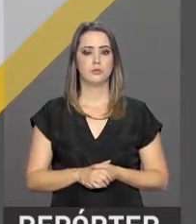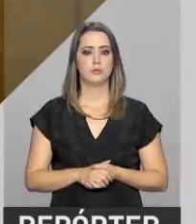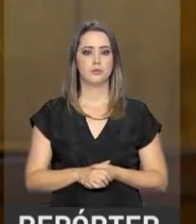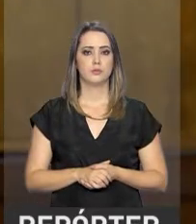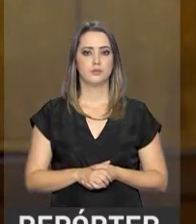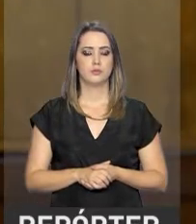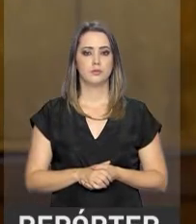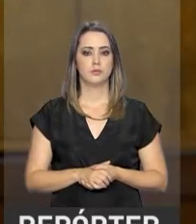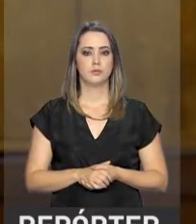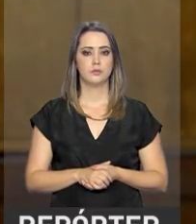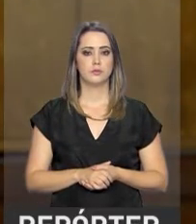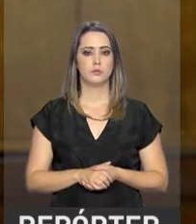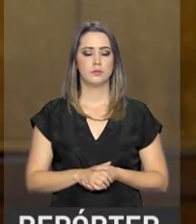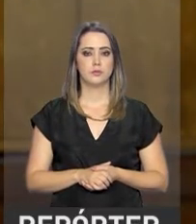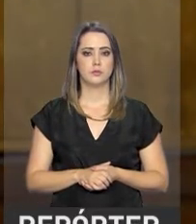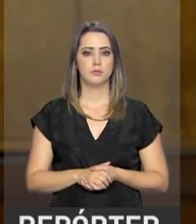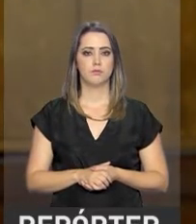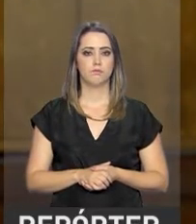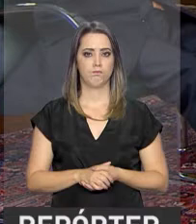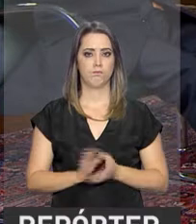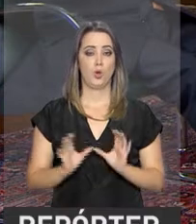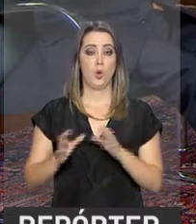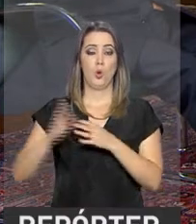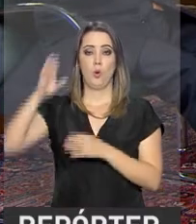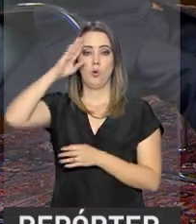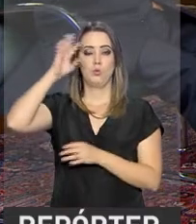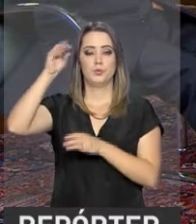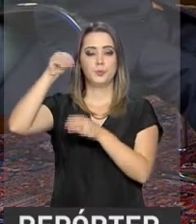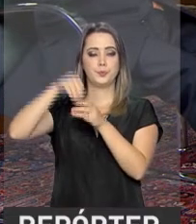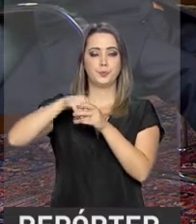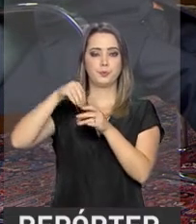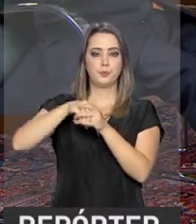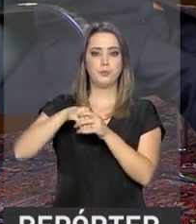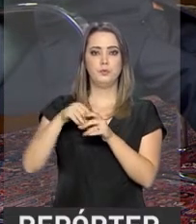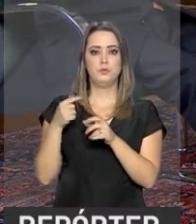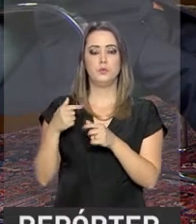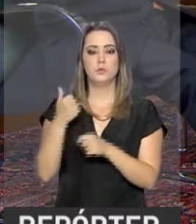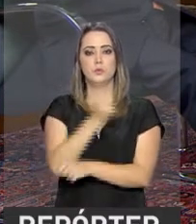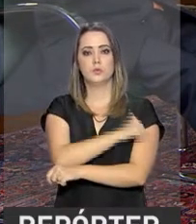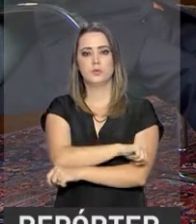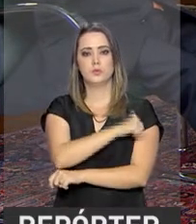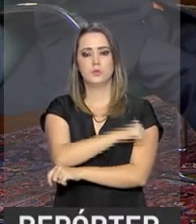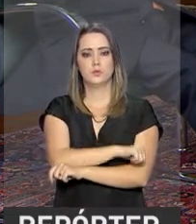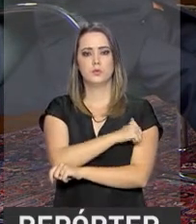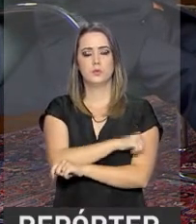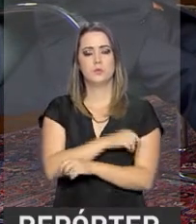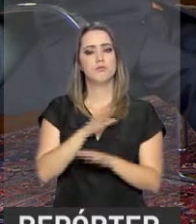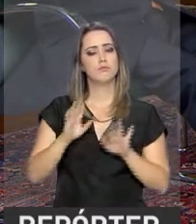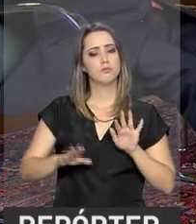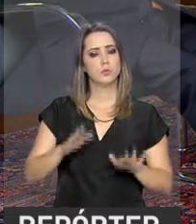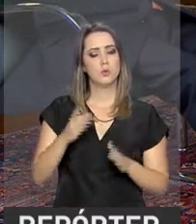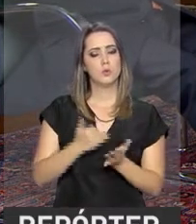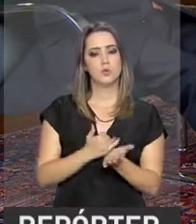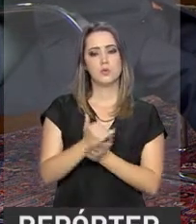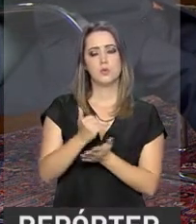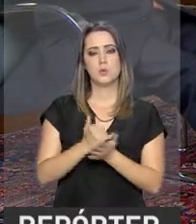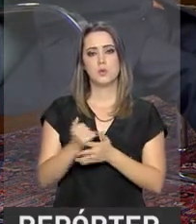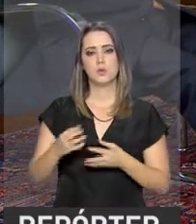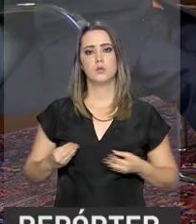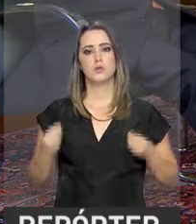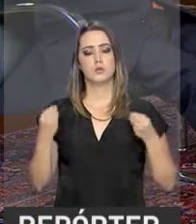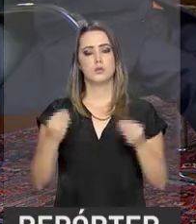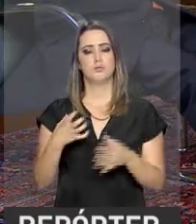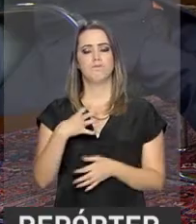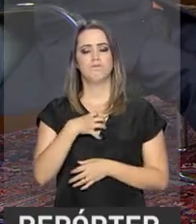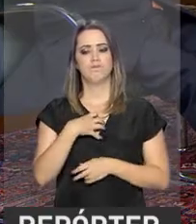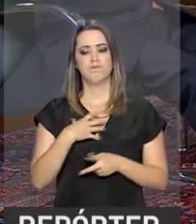presença da intervenção dos interventores federais no rio de janeiro de alguma maneira começou a dar uma